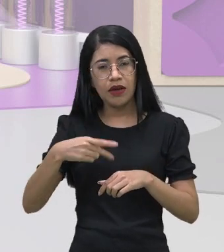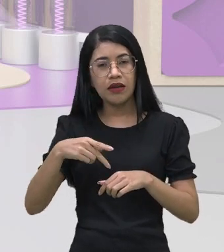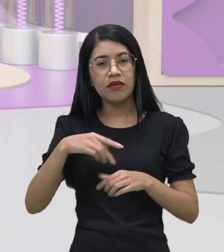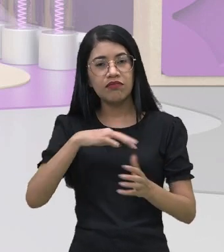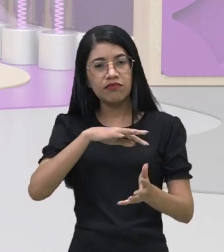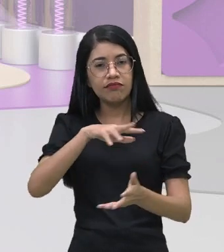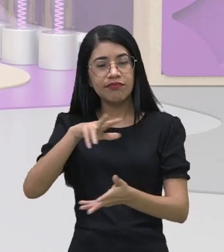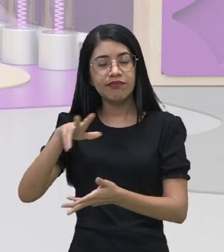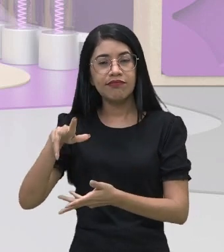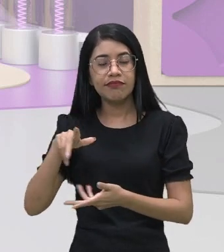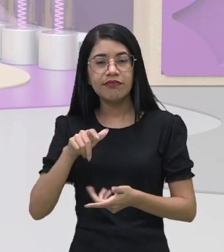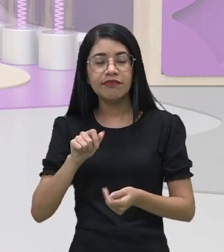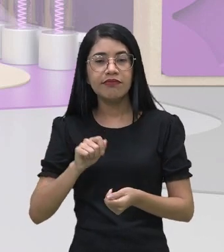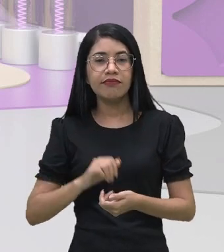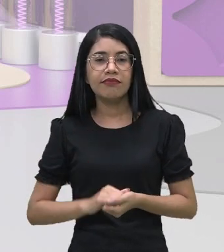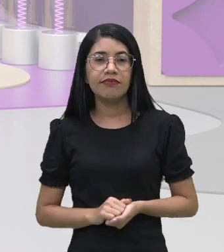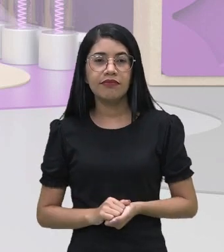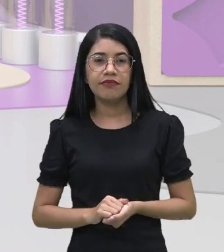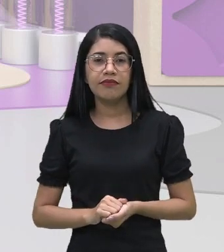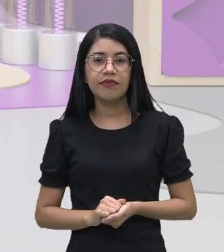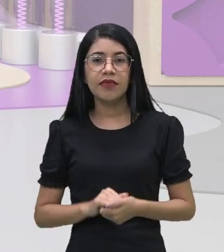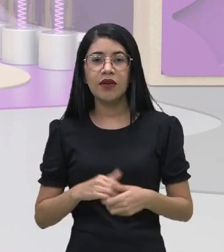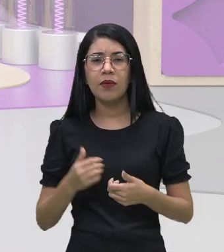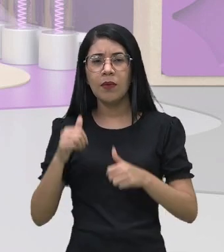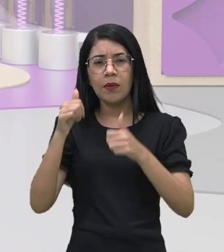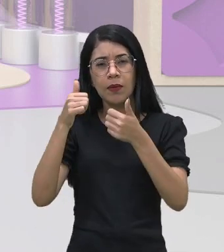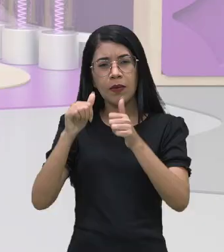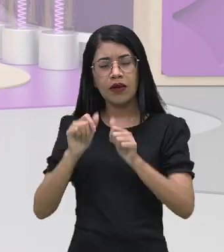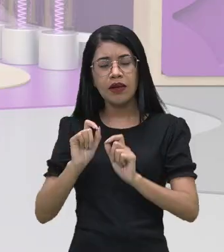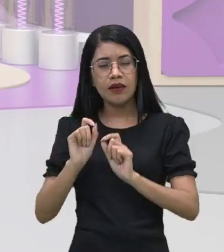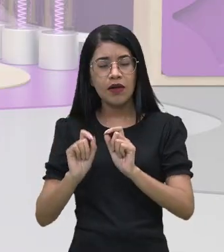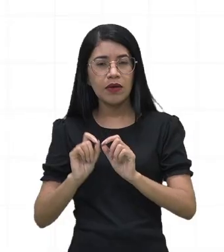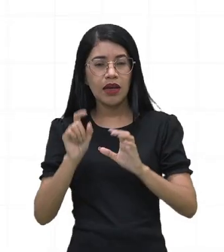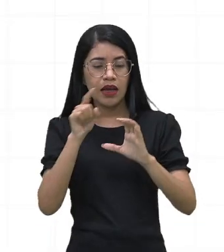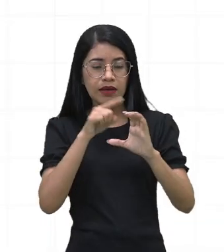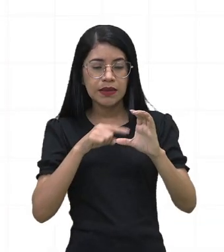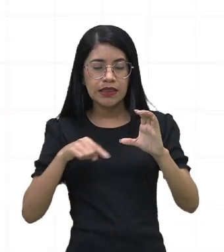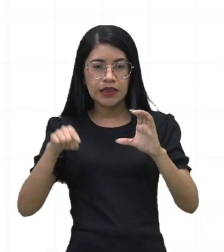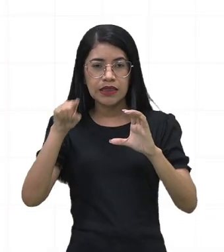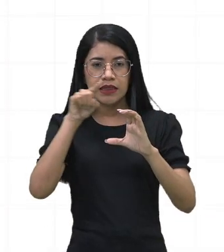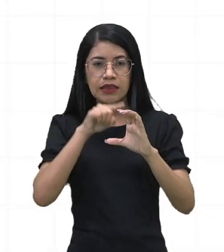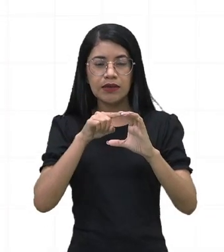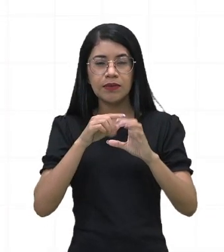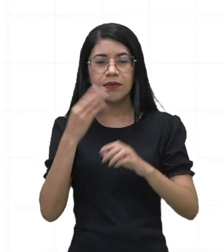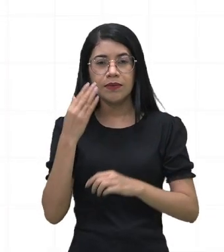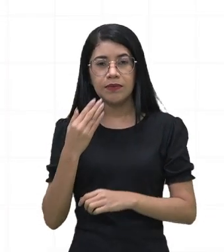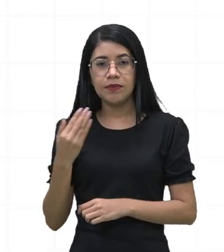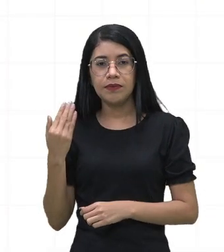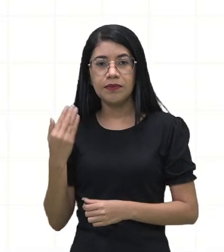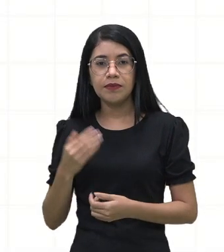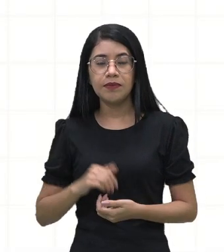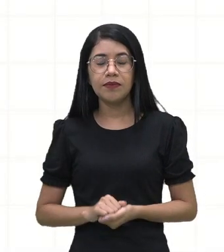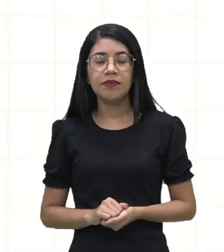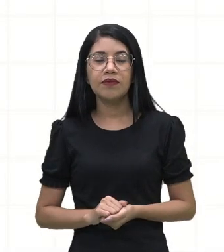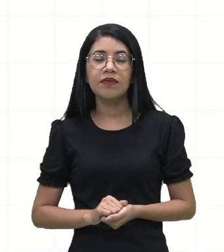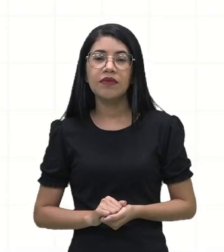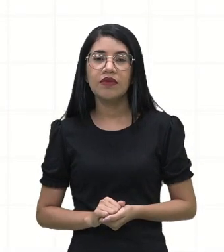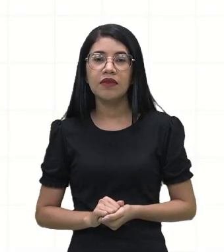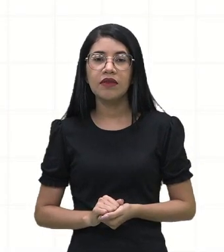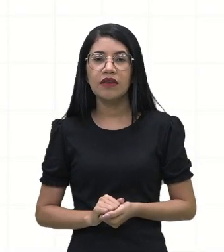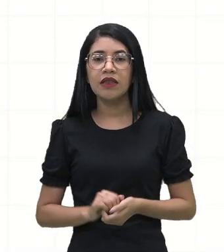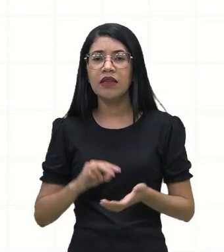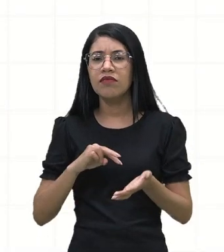Terra. Muito bem, vamos então analisar circunferência agora. Ó. A circunferência, o que